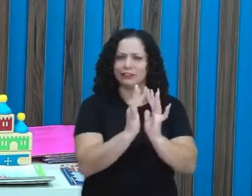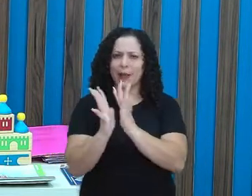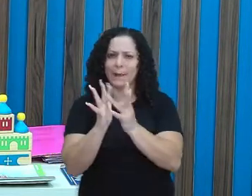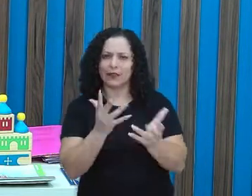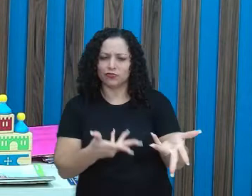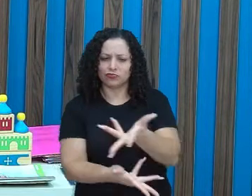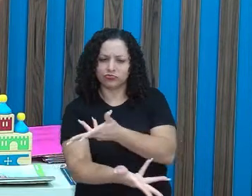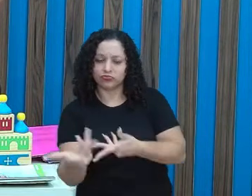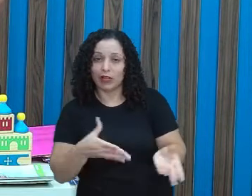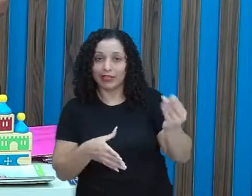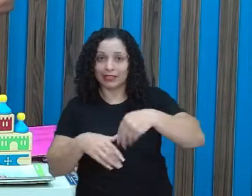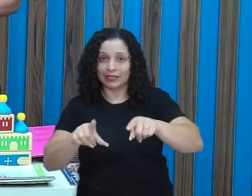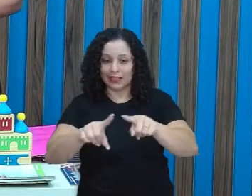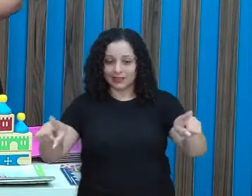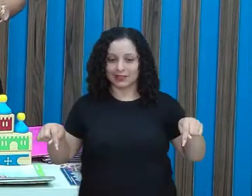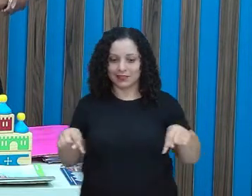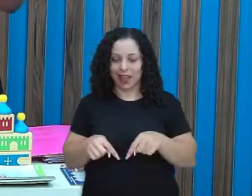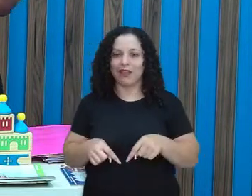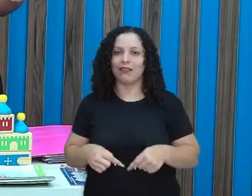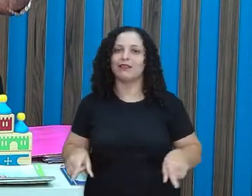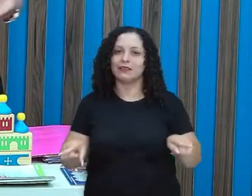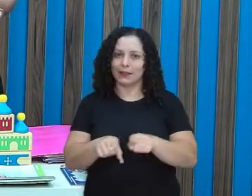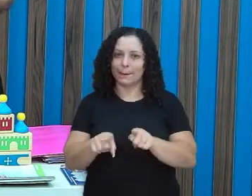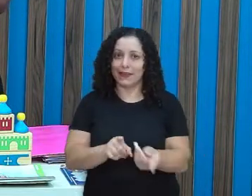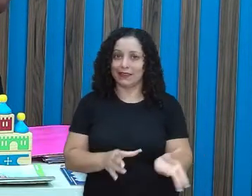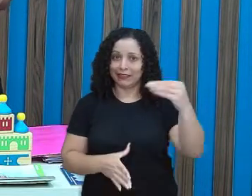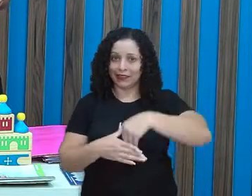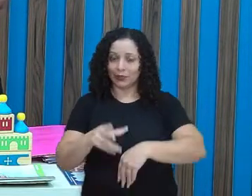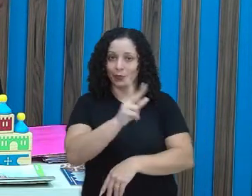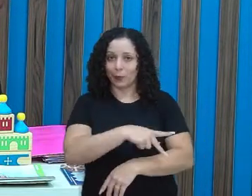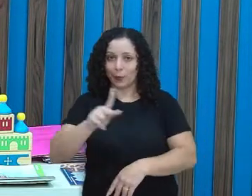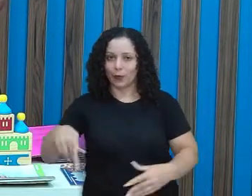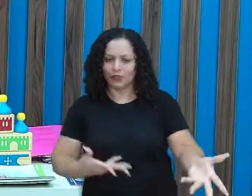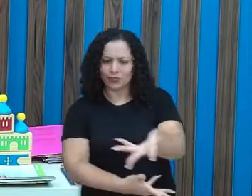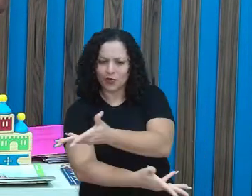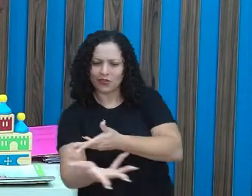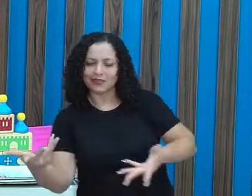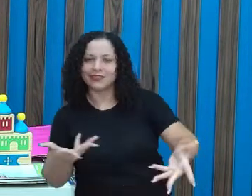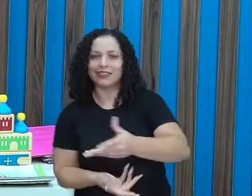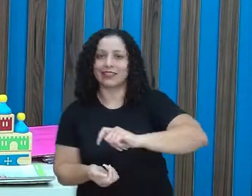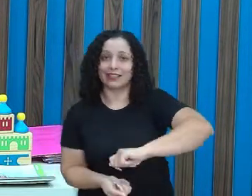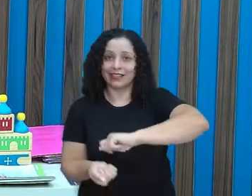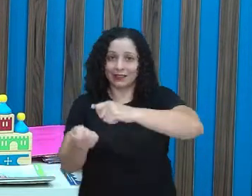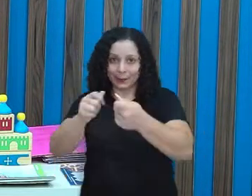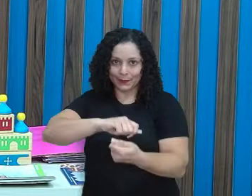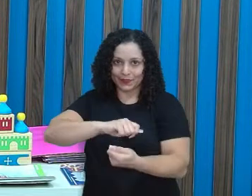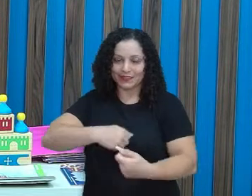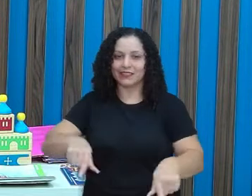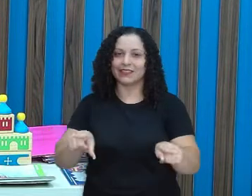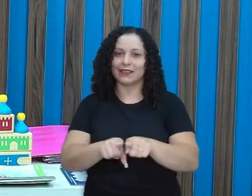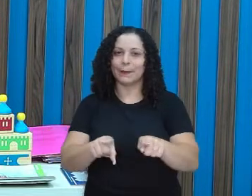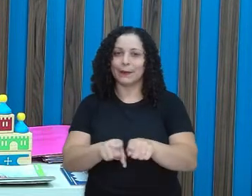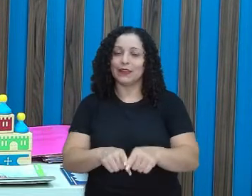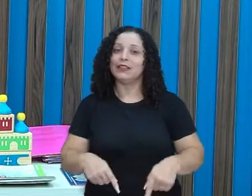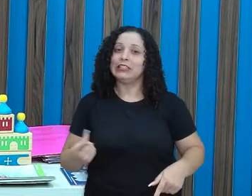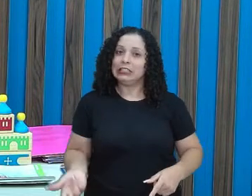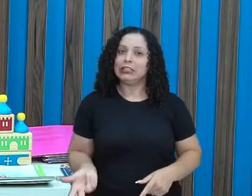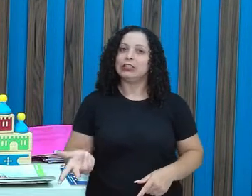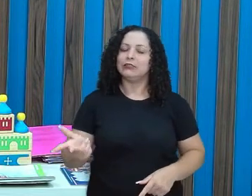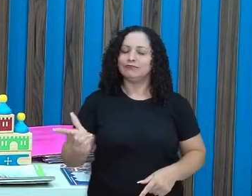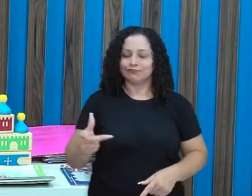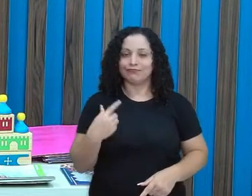sala regular, né, e o professor possa fazer essas transposições de verdade para o estudante de forma